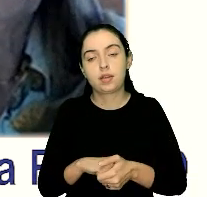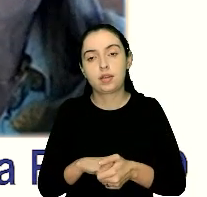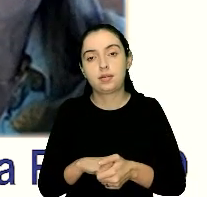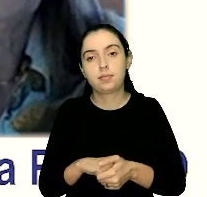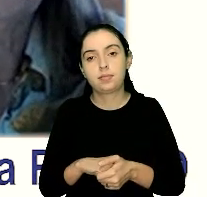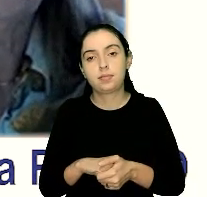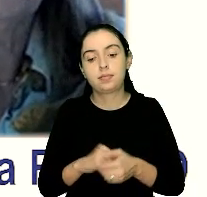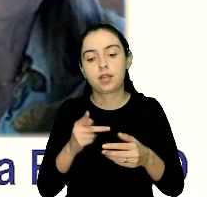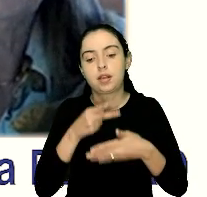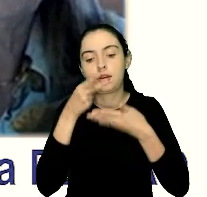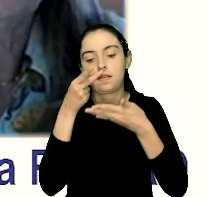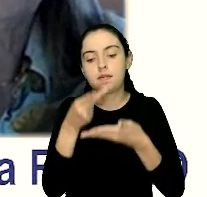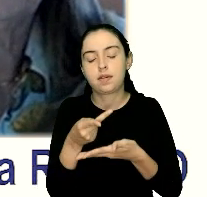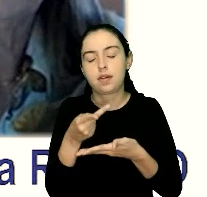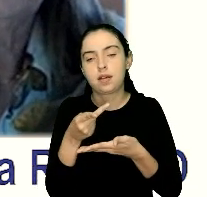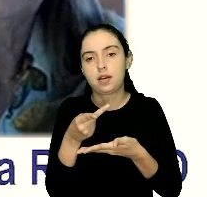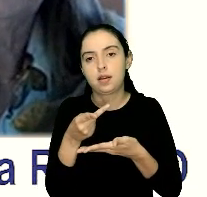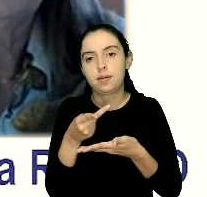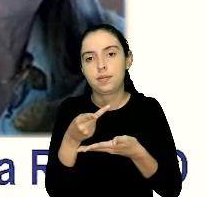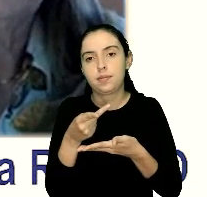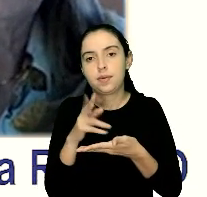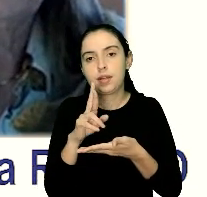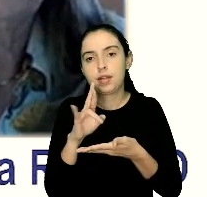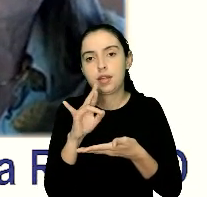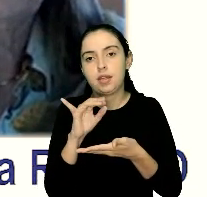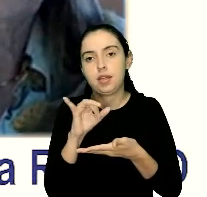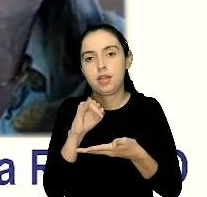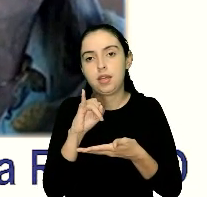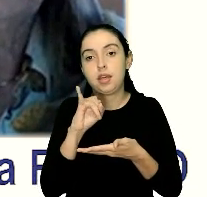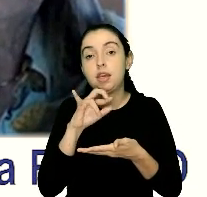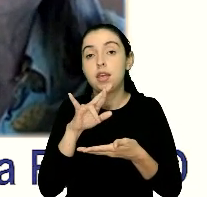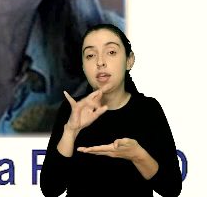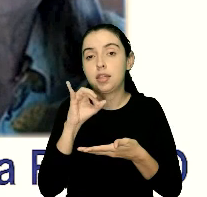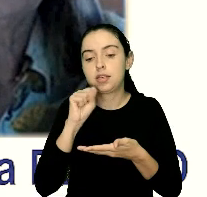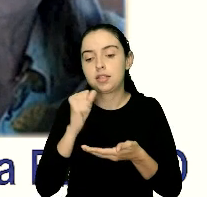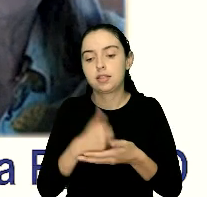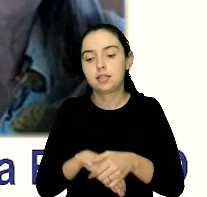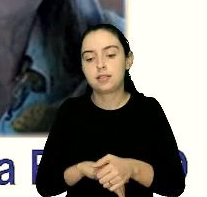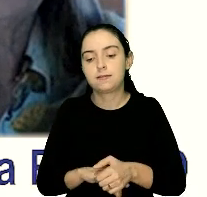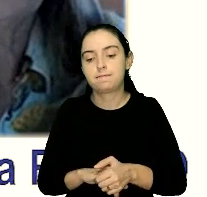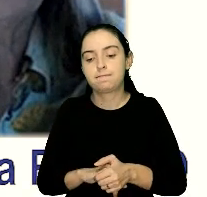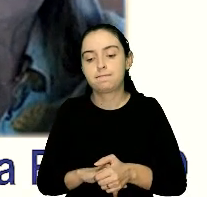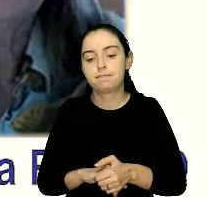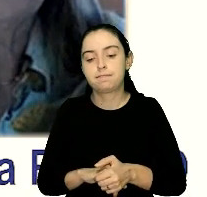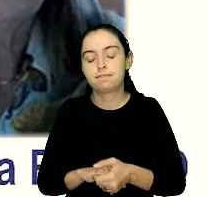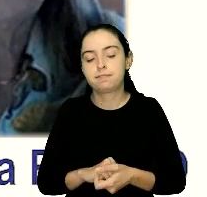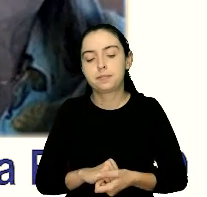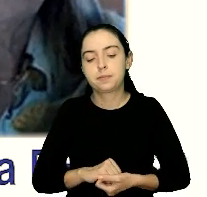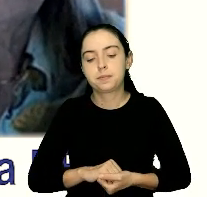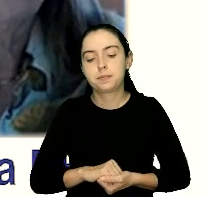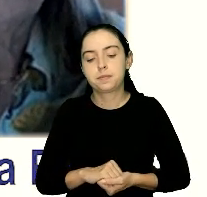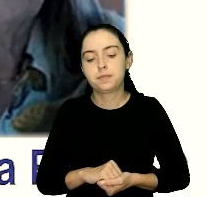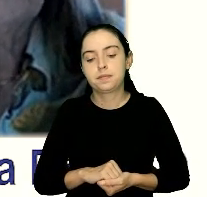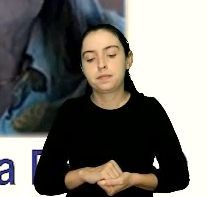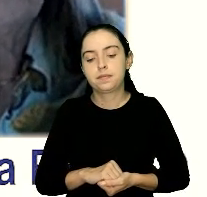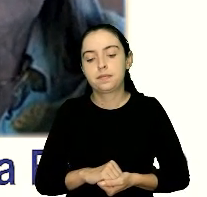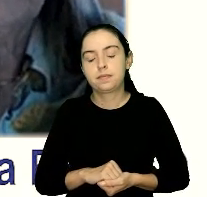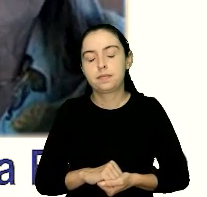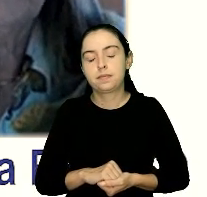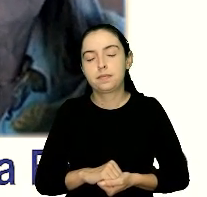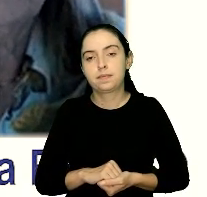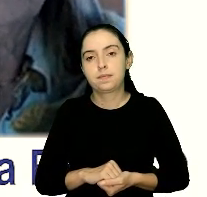a Iris Inari Bambil Lima para a